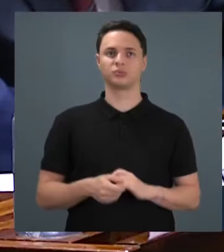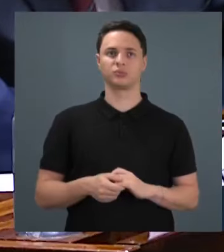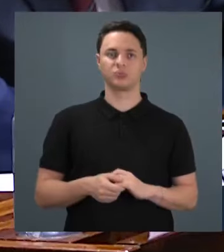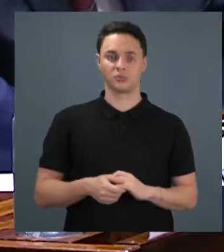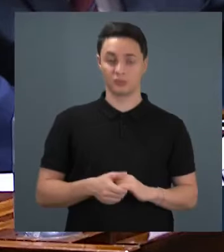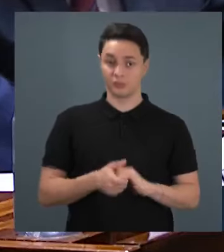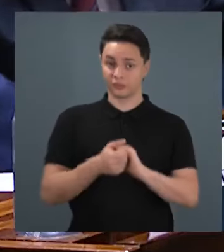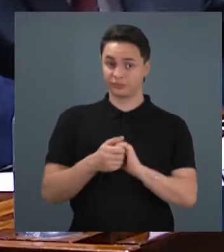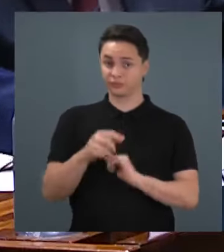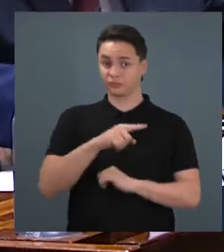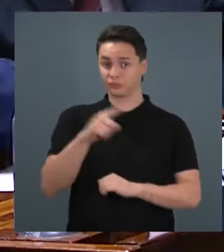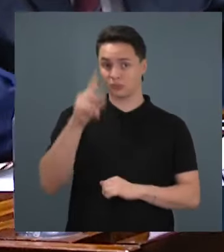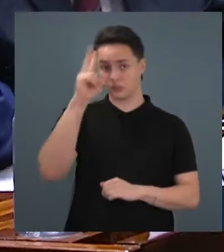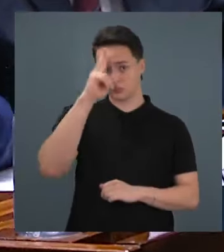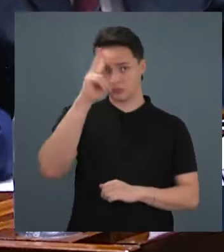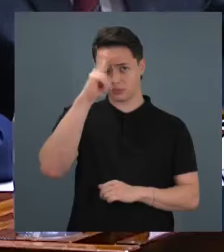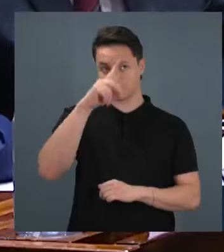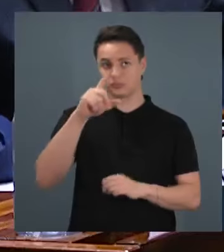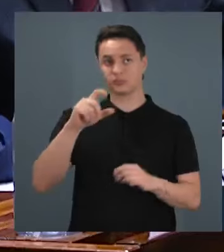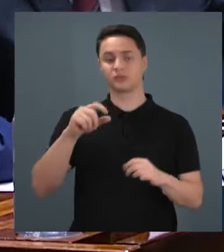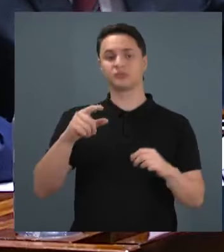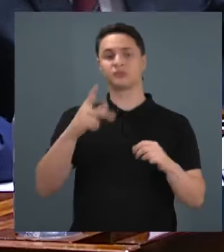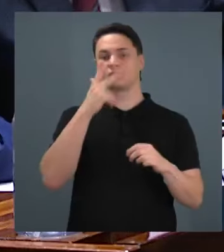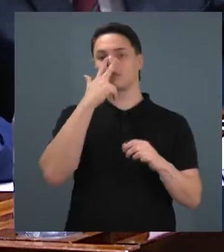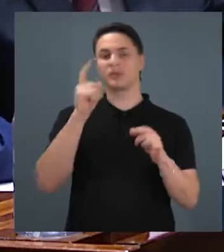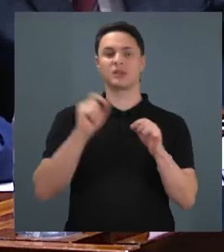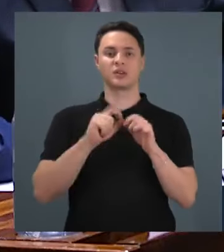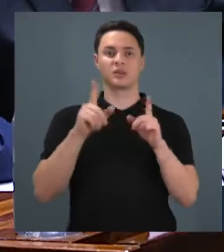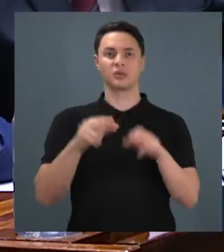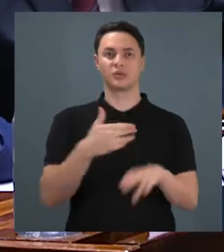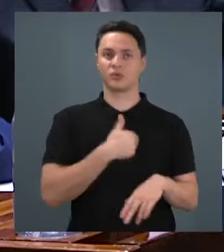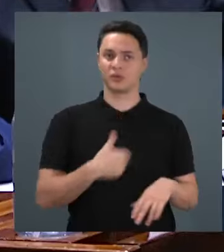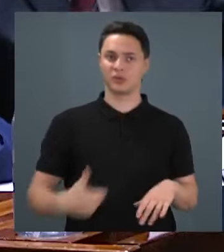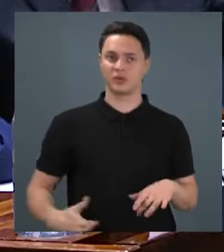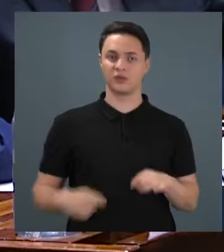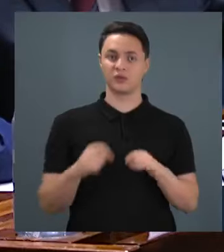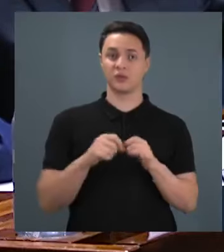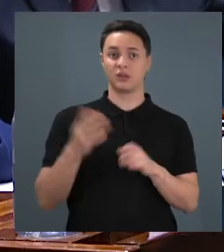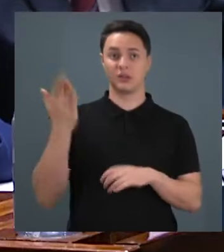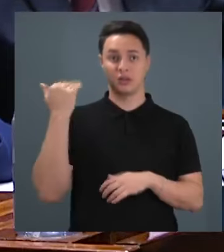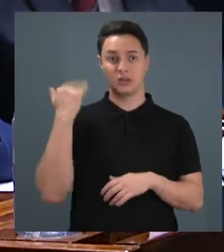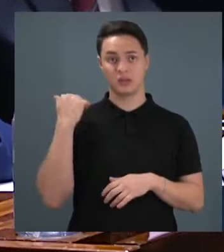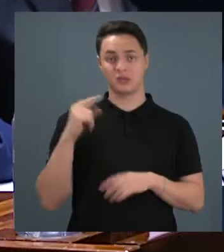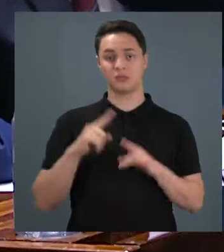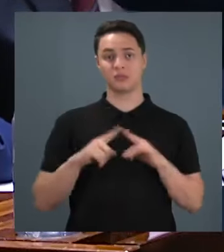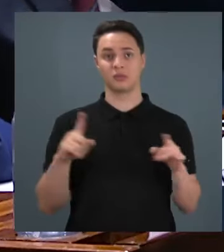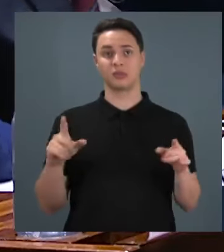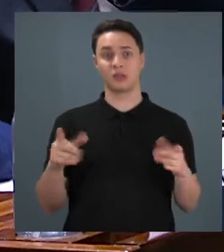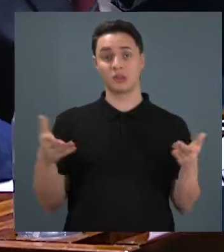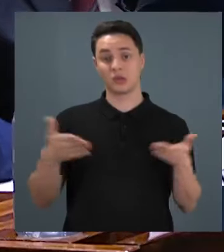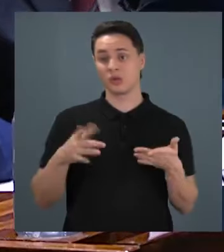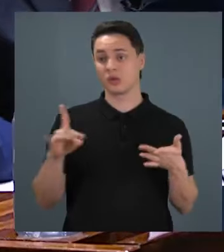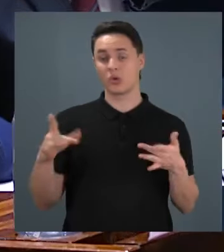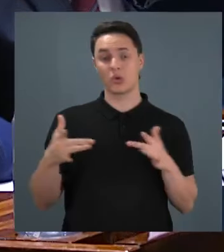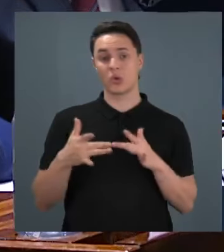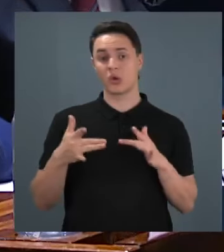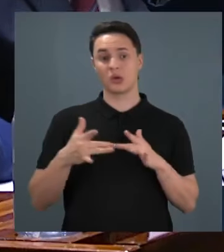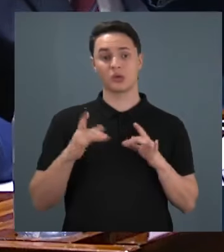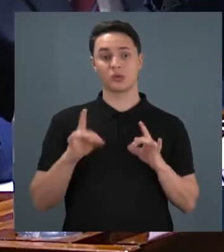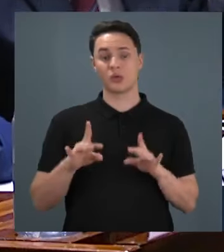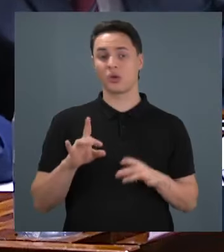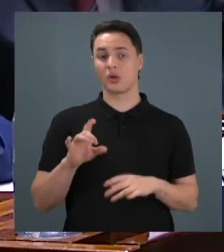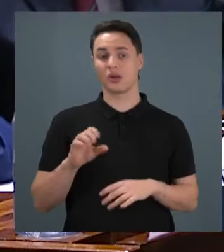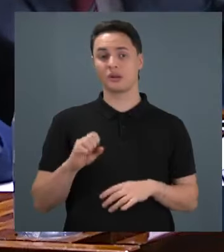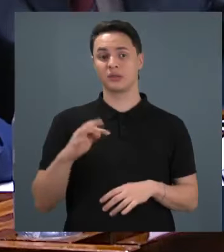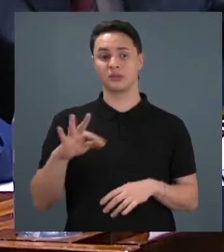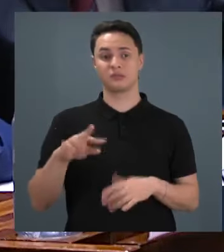é bom lembrar, foi fazer justamente o que o governo tinha feito anteriormente com o parlamento, só que foi feito só com o STF.